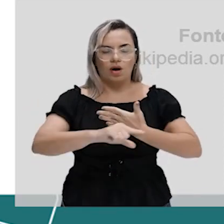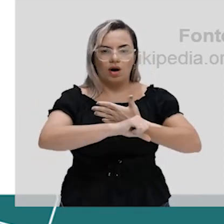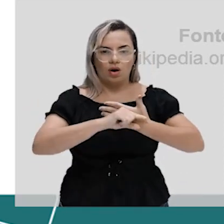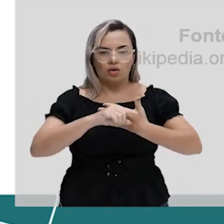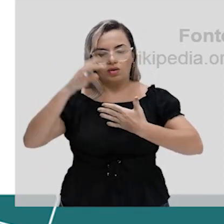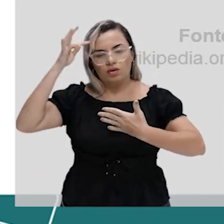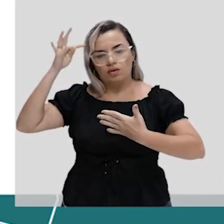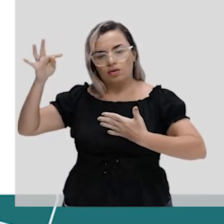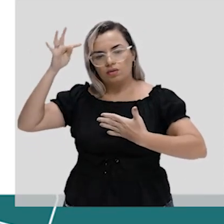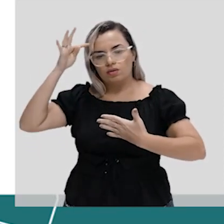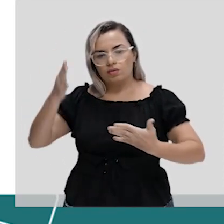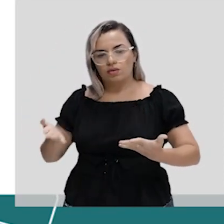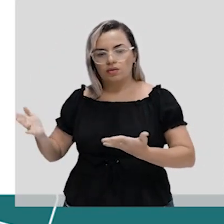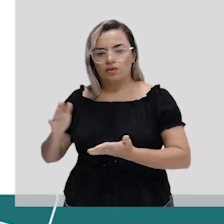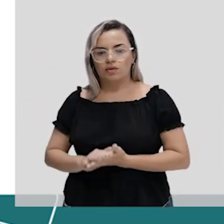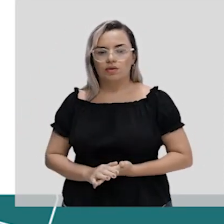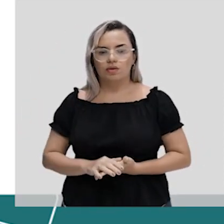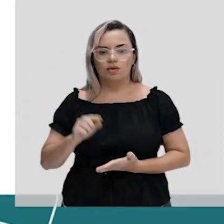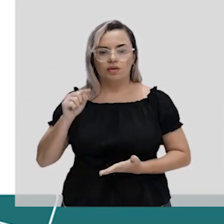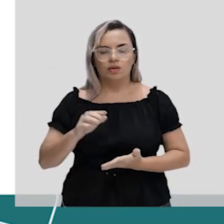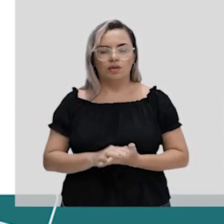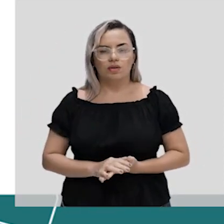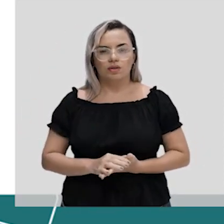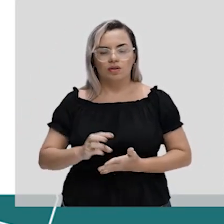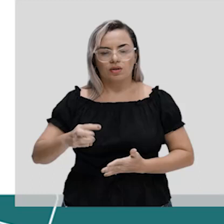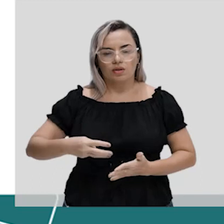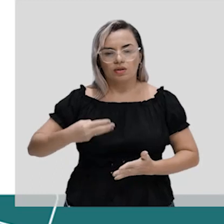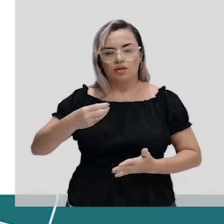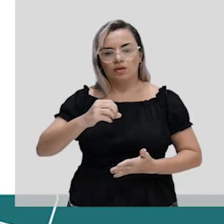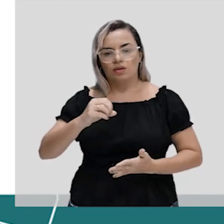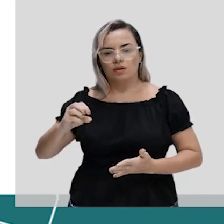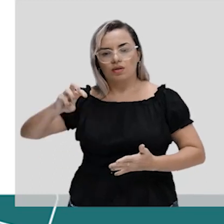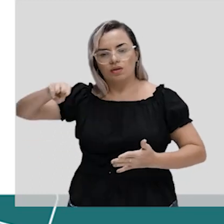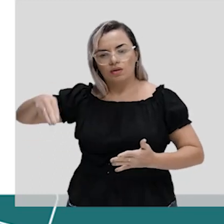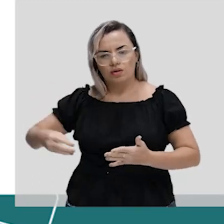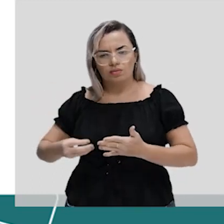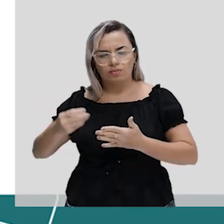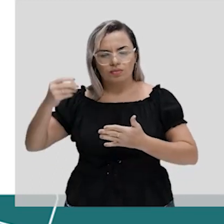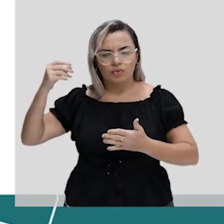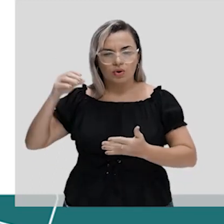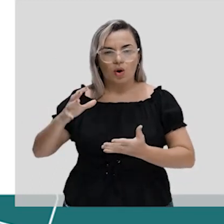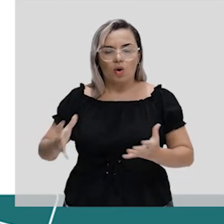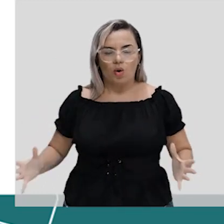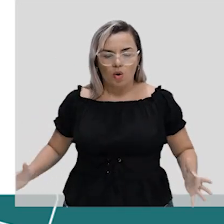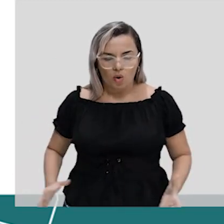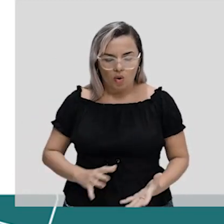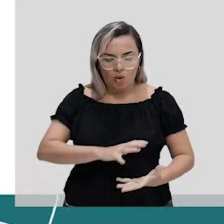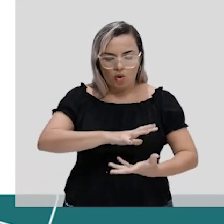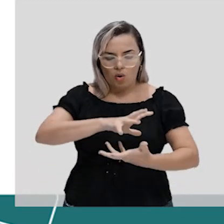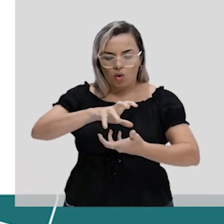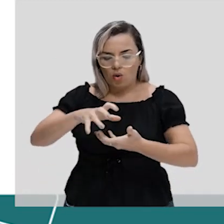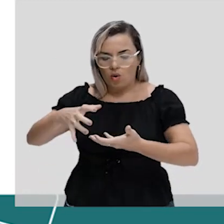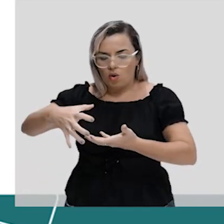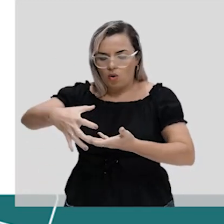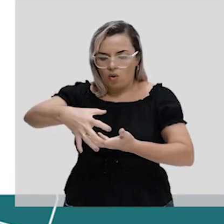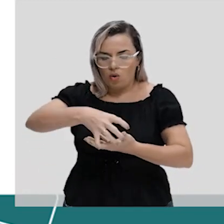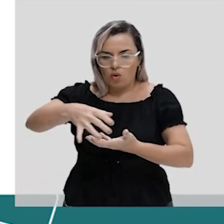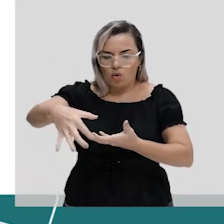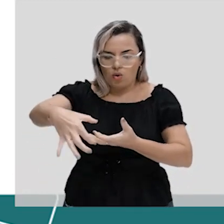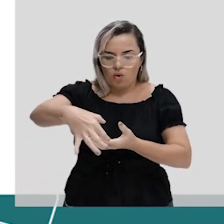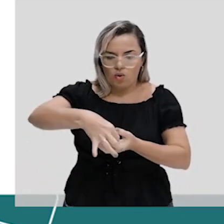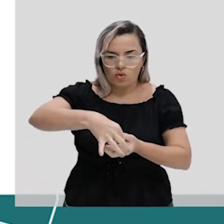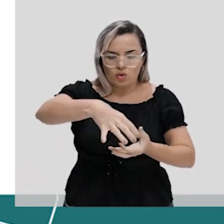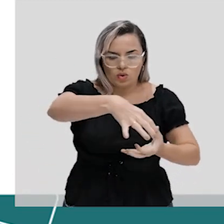que há cerca de 300 milhões de anos, os continentes estiveram unidos numa única grande massa de terra